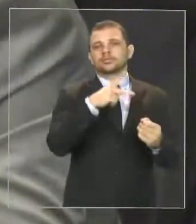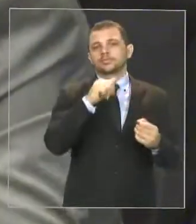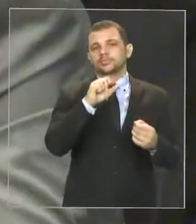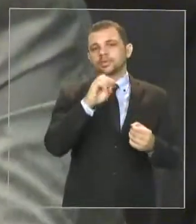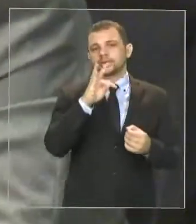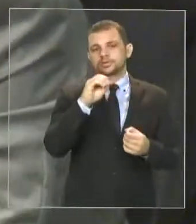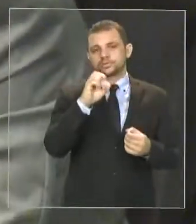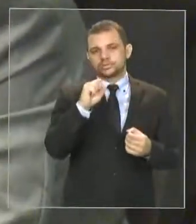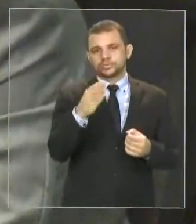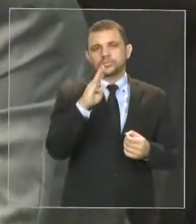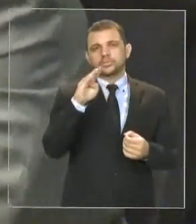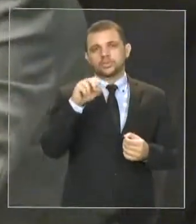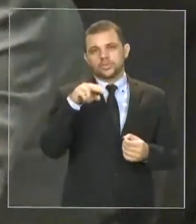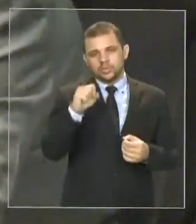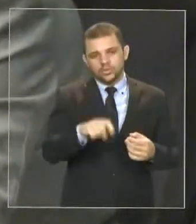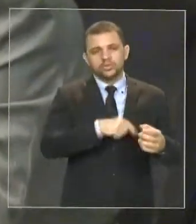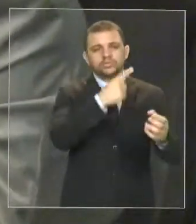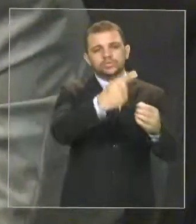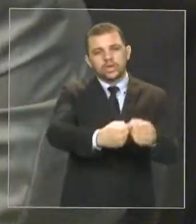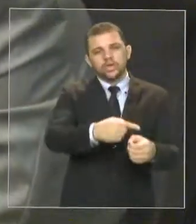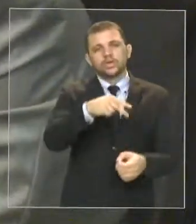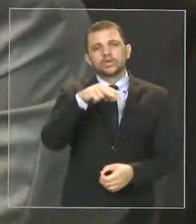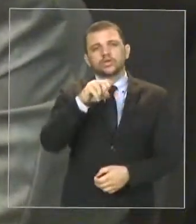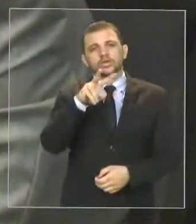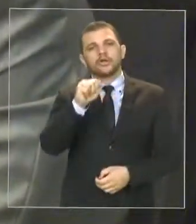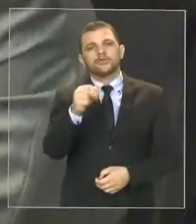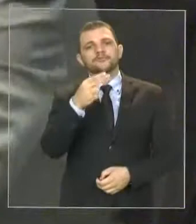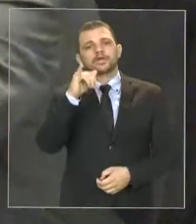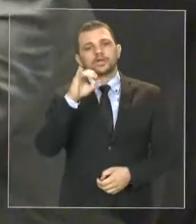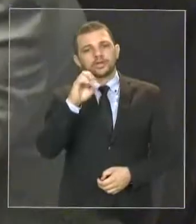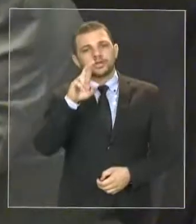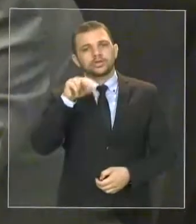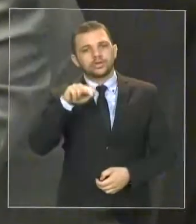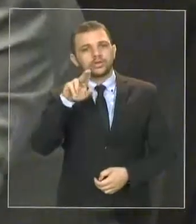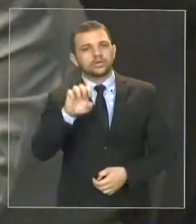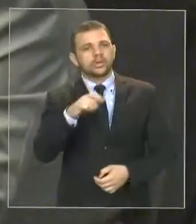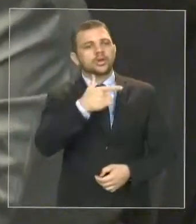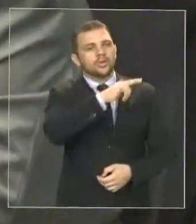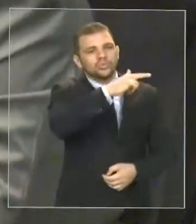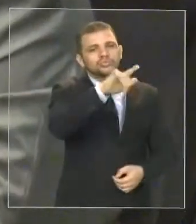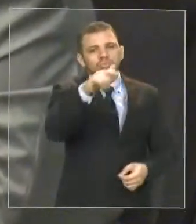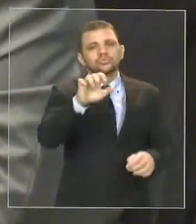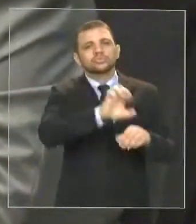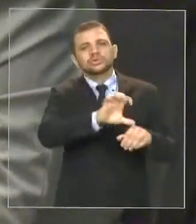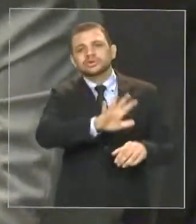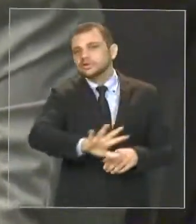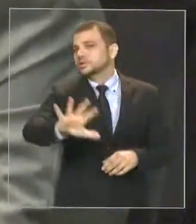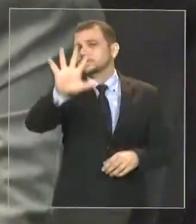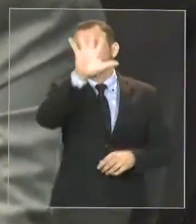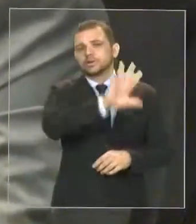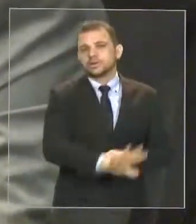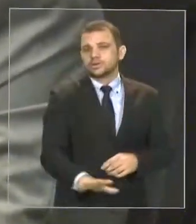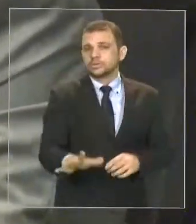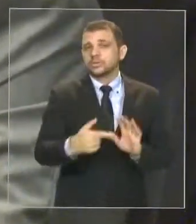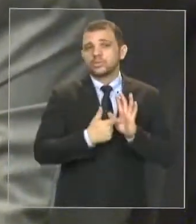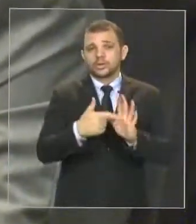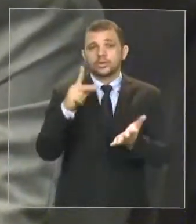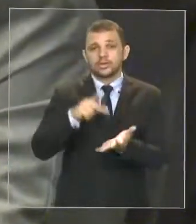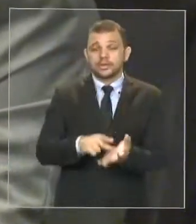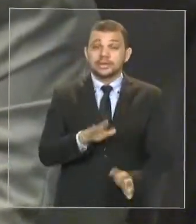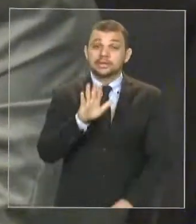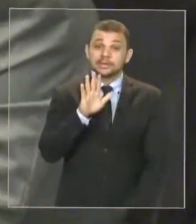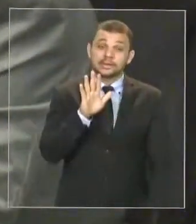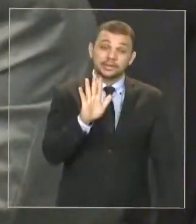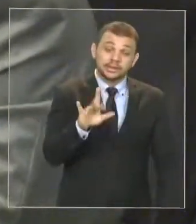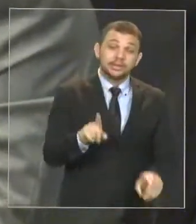estado inteiro, e mostrando a realidade. E se fosse verdade que o governo do estado